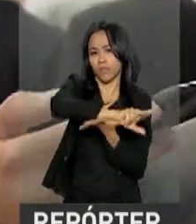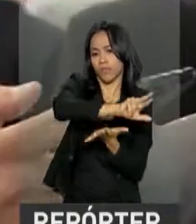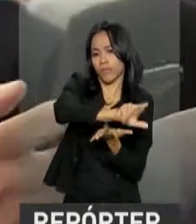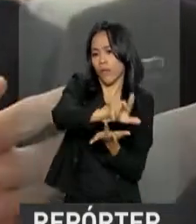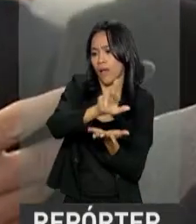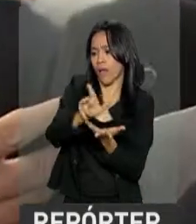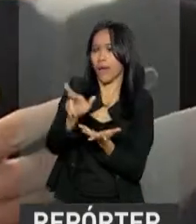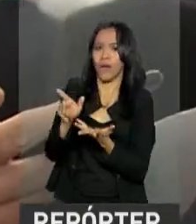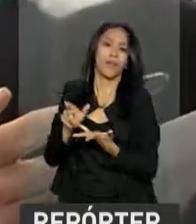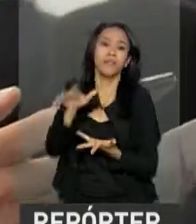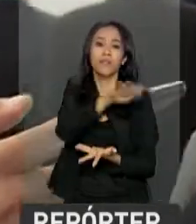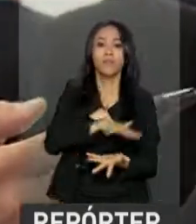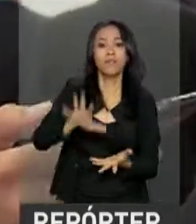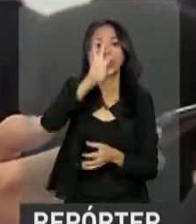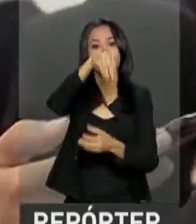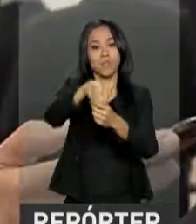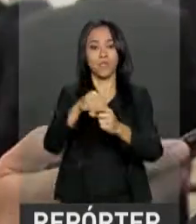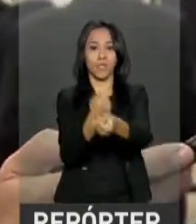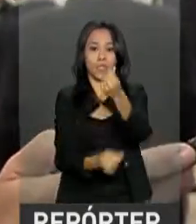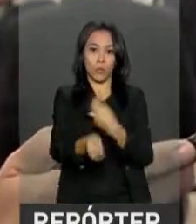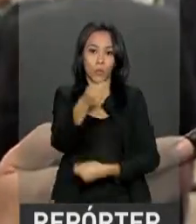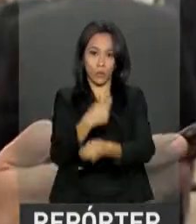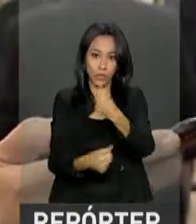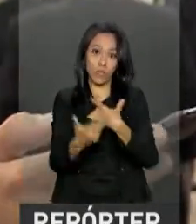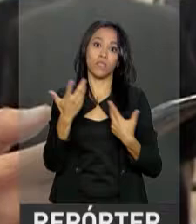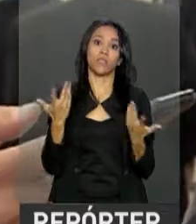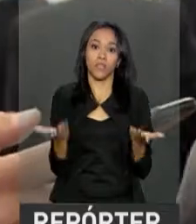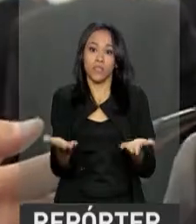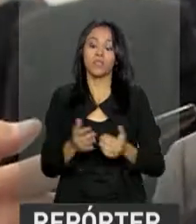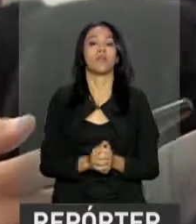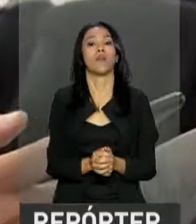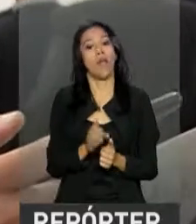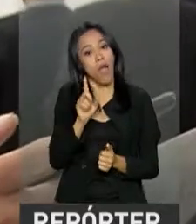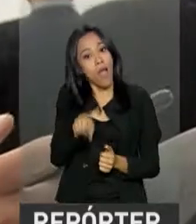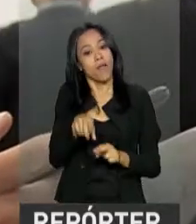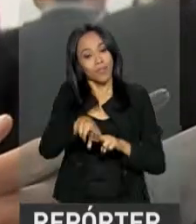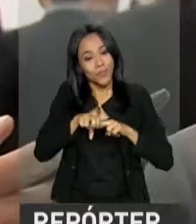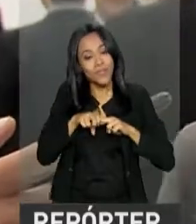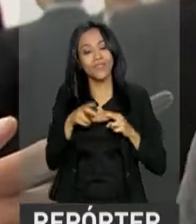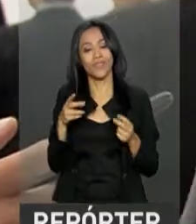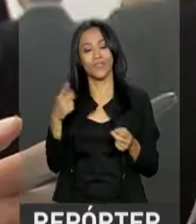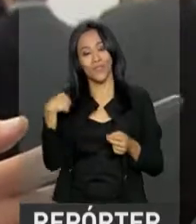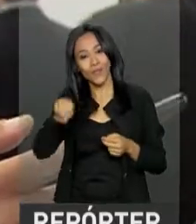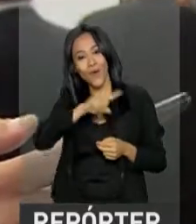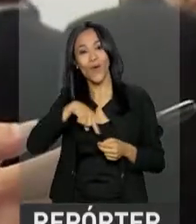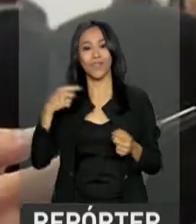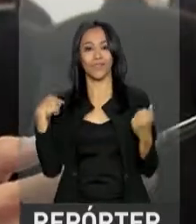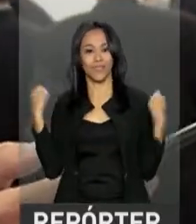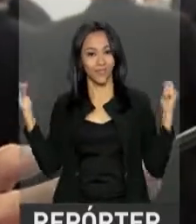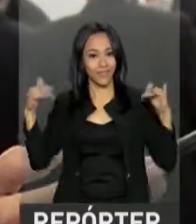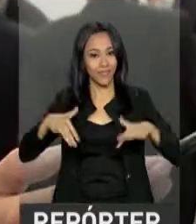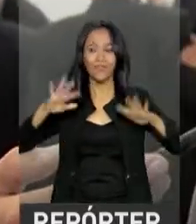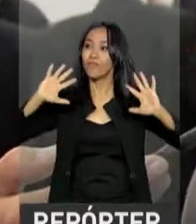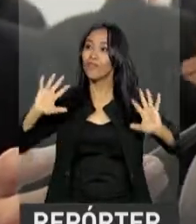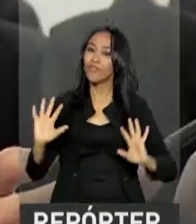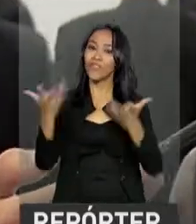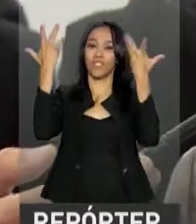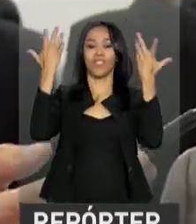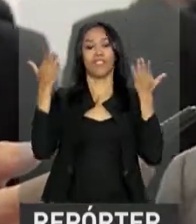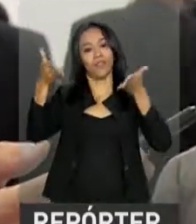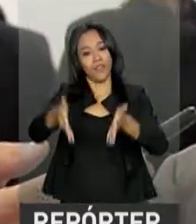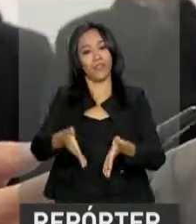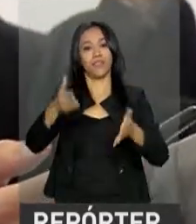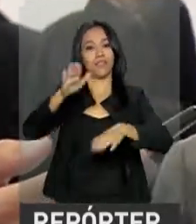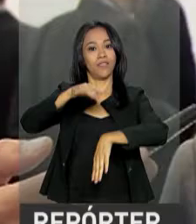da nossa economia e da nossa pesquisa essa é a razão de todos nós somos todos nós estamos festejando esse momento